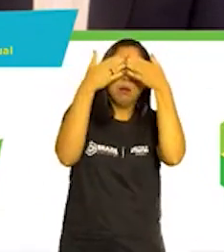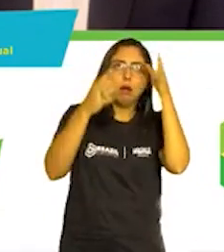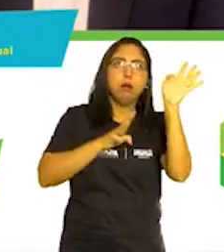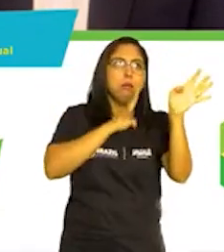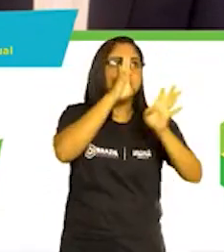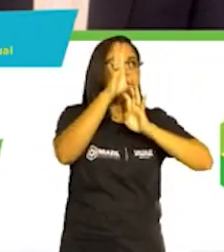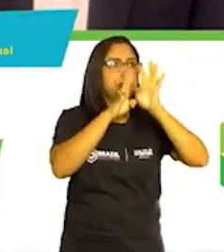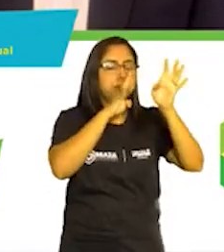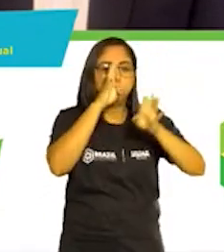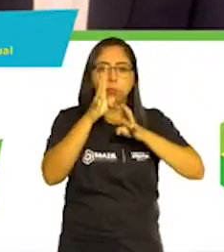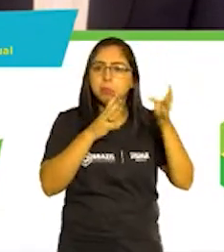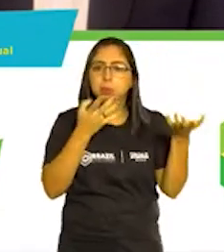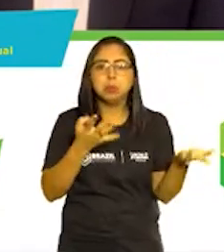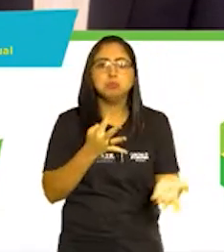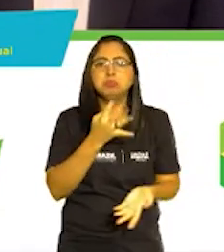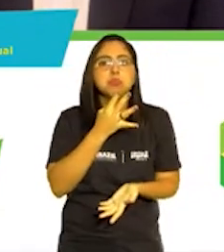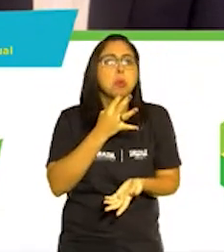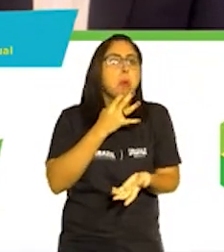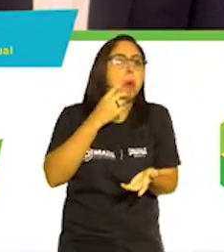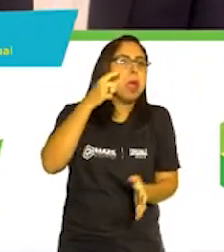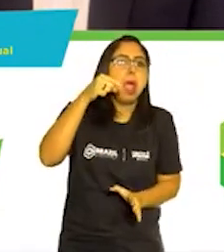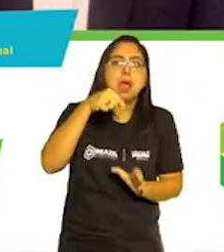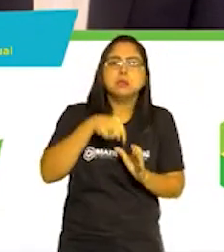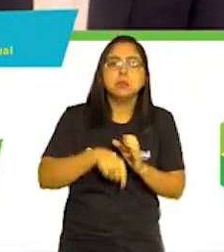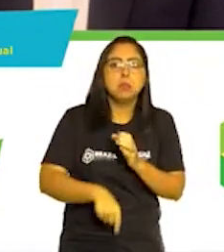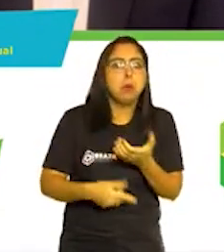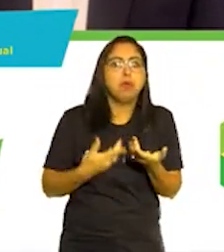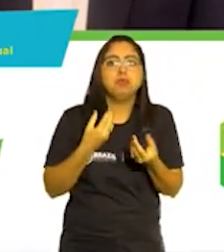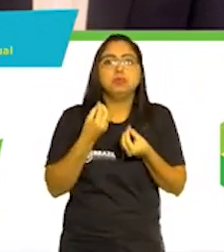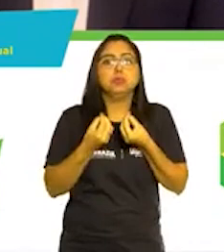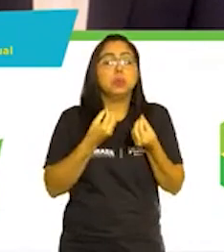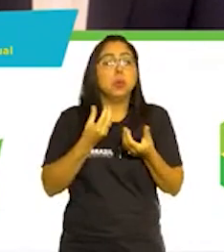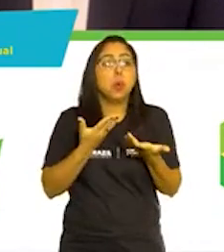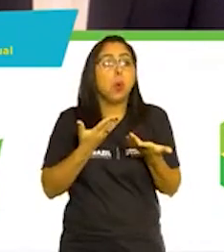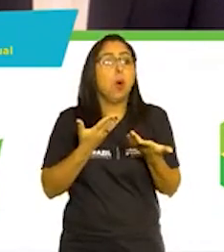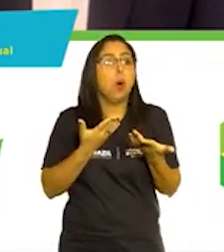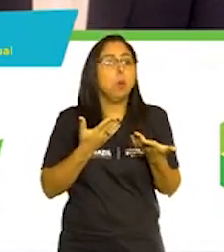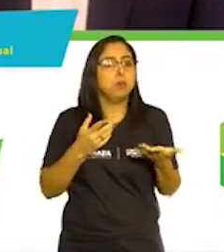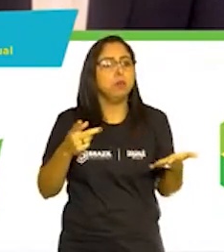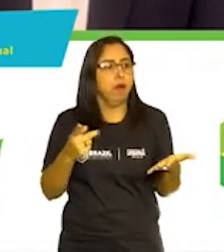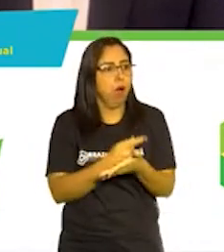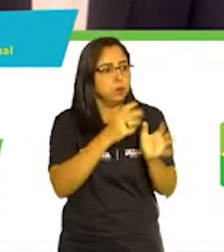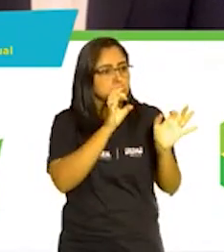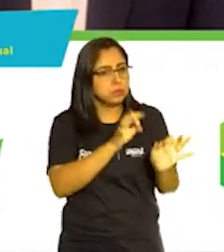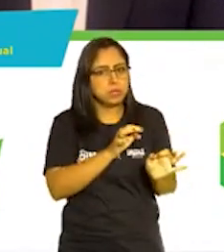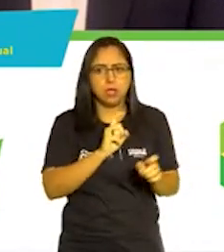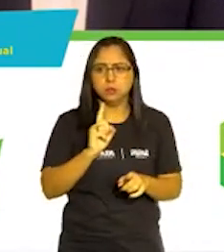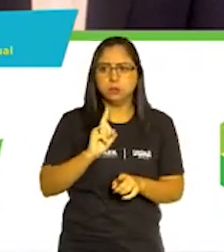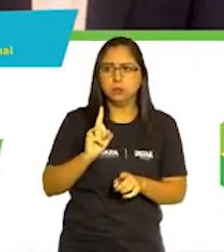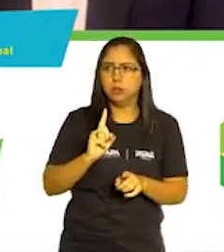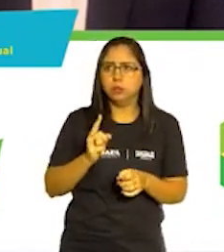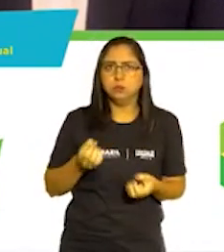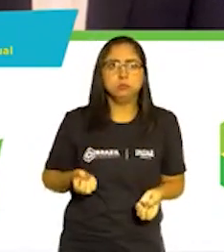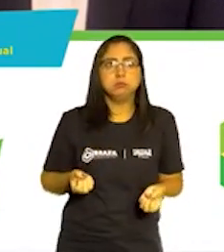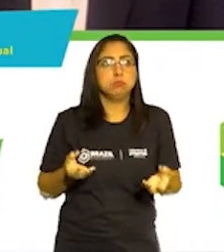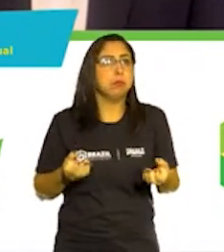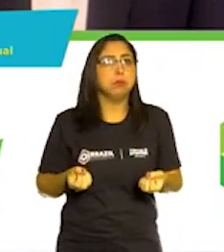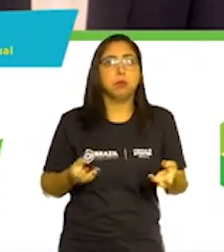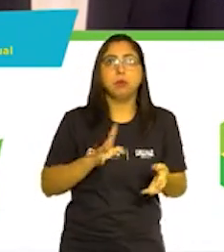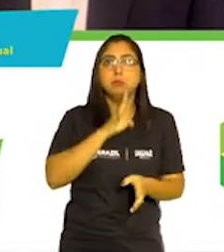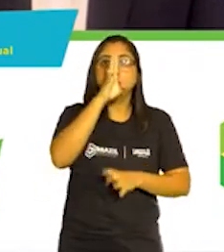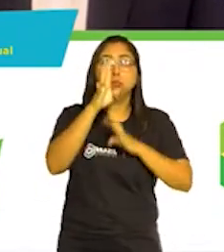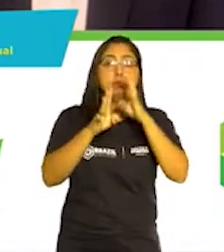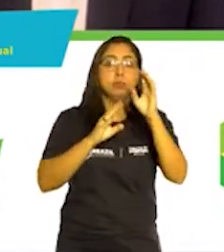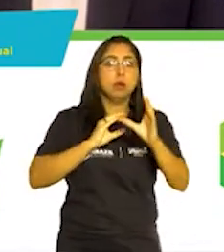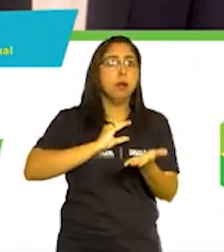em coisas que a gente não tem a mais vaga ideia, se vão funcionar ou não vão funcionar, eu estou basicamente gastando uma